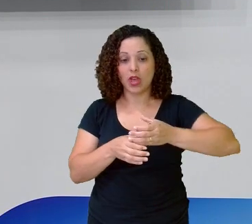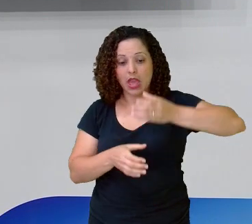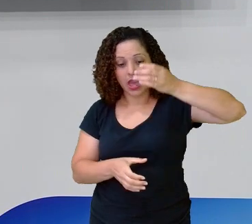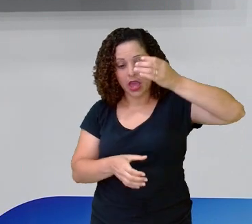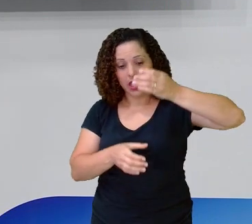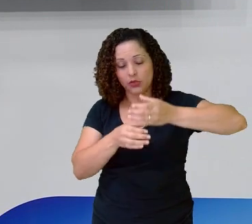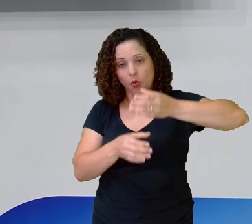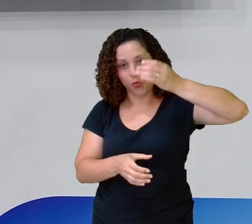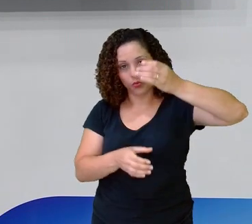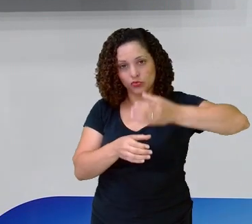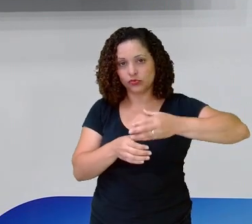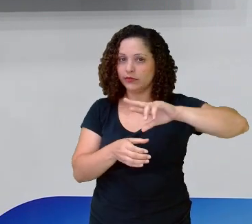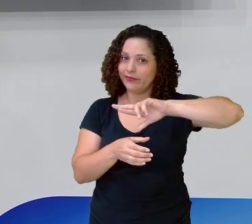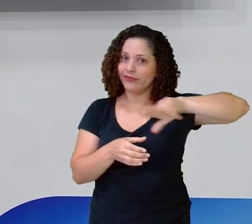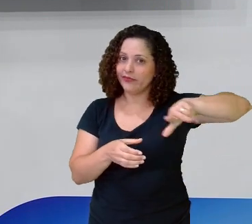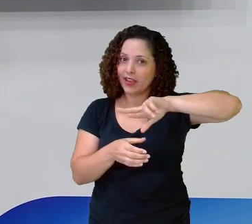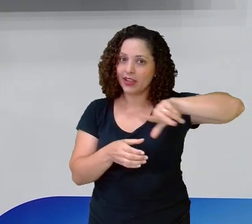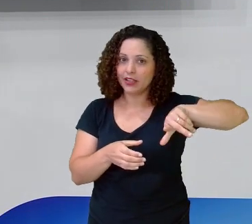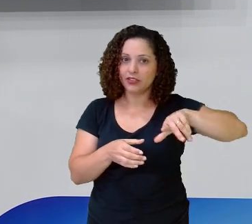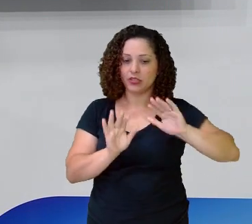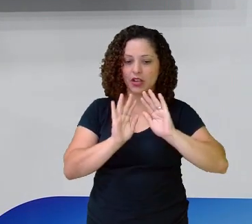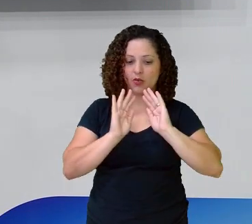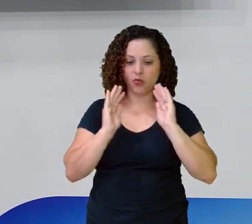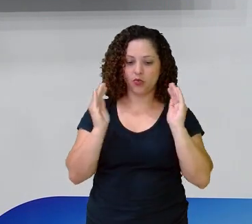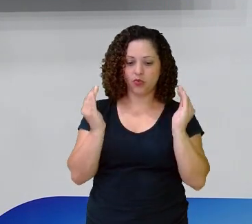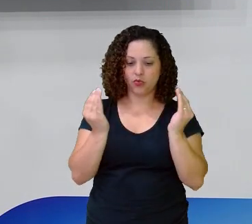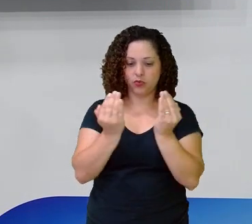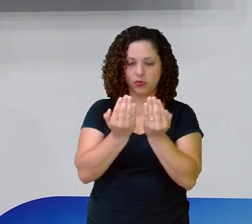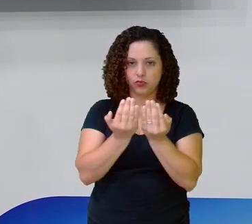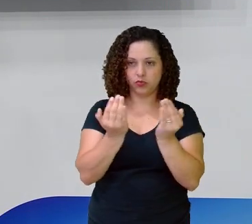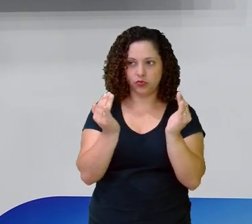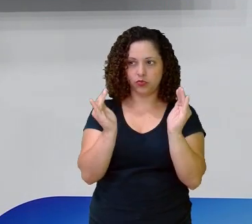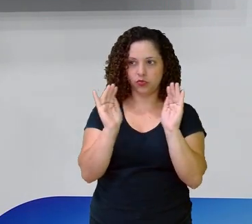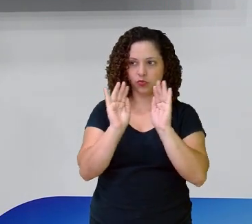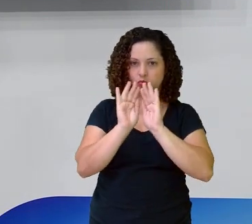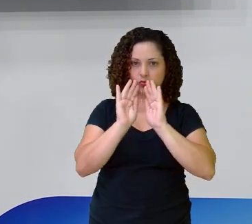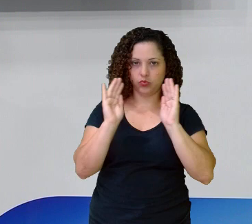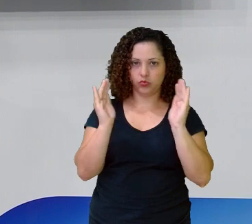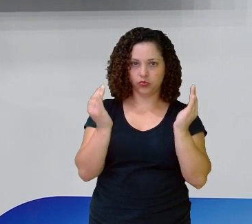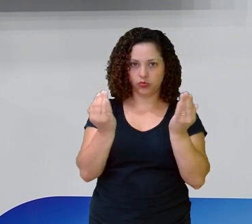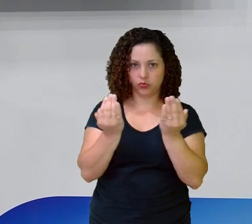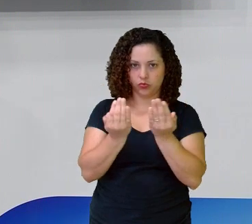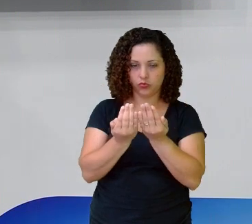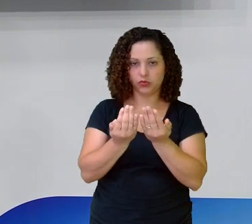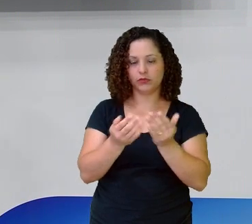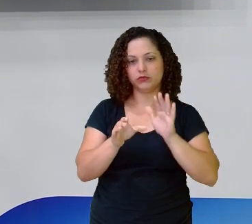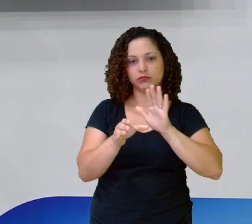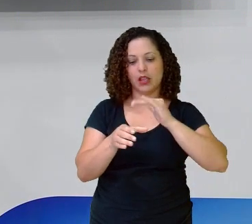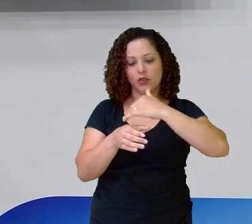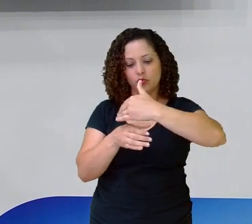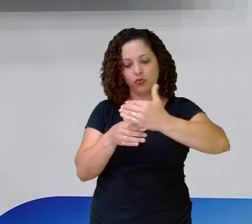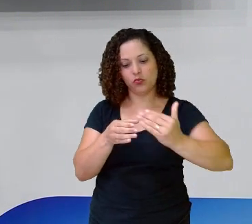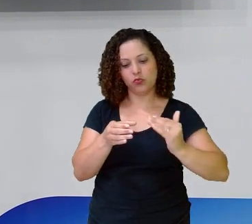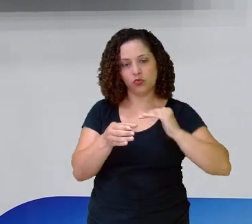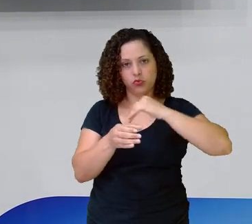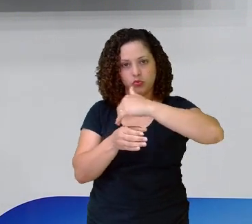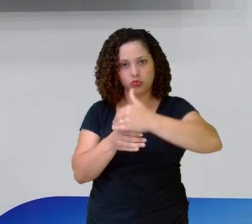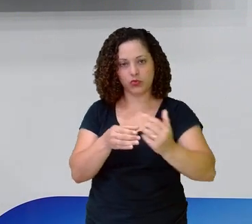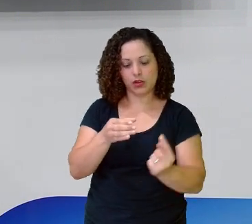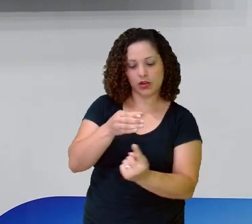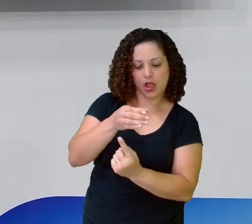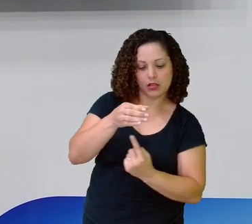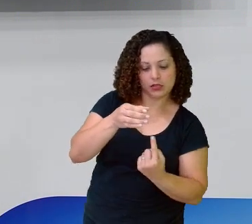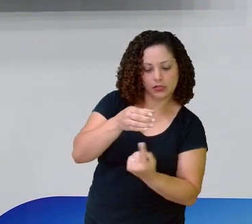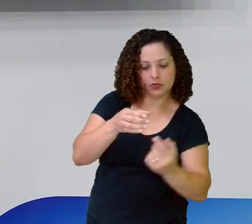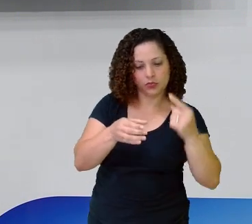não. Ele é formado aqui, nesse caso, por face circular. Meu